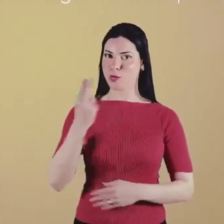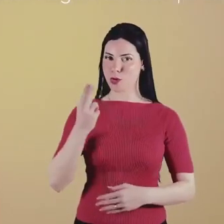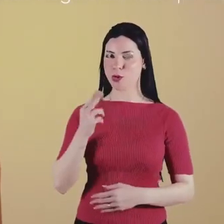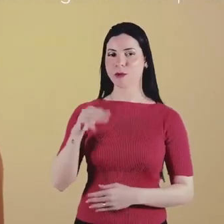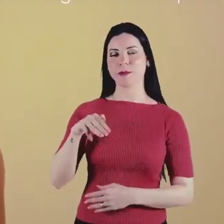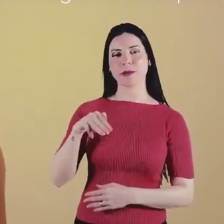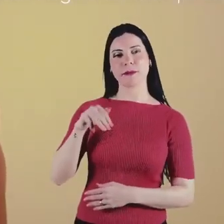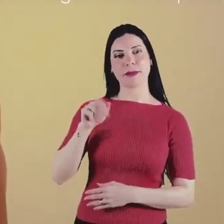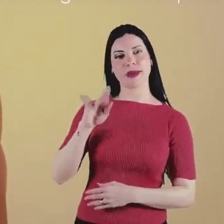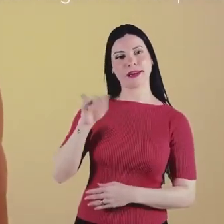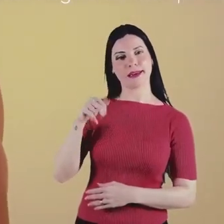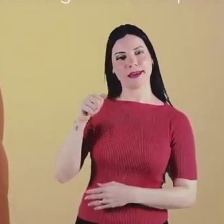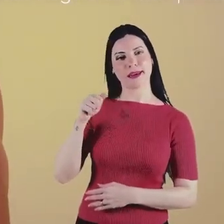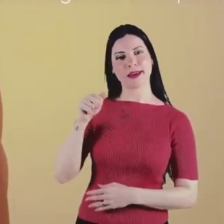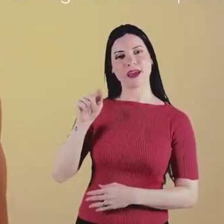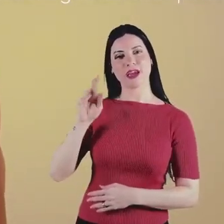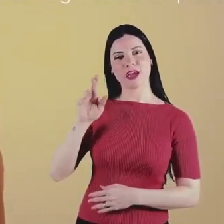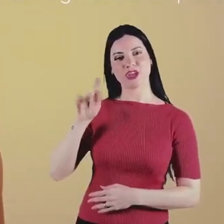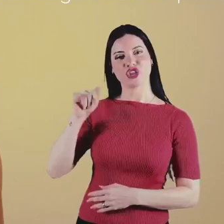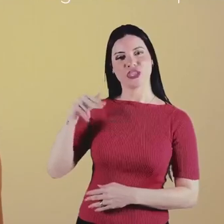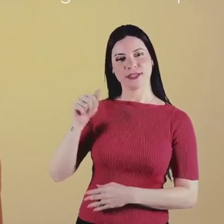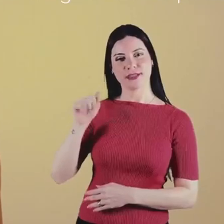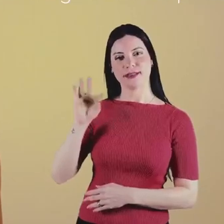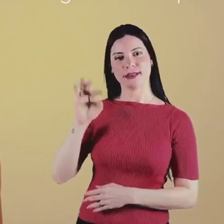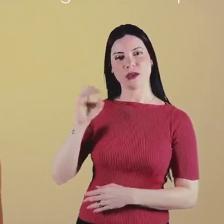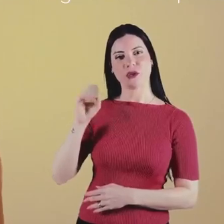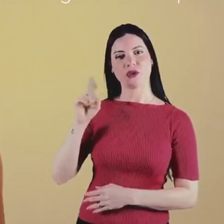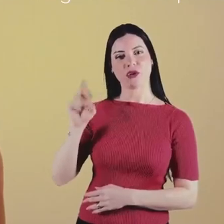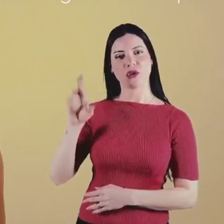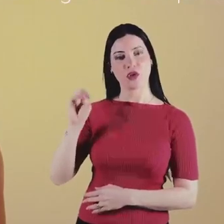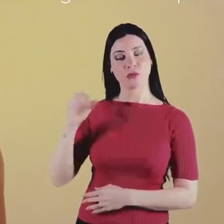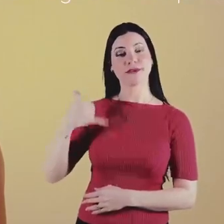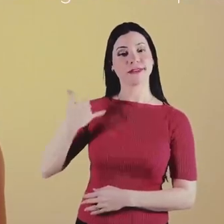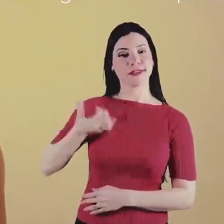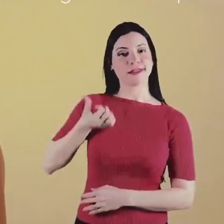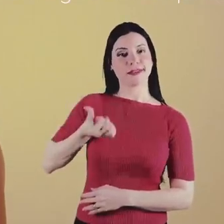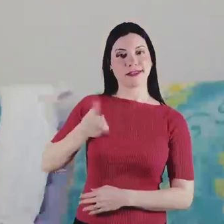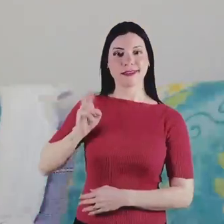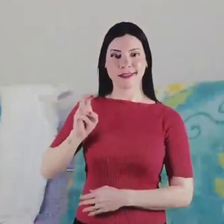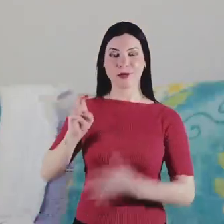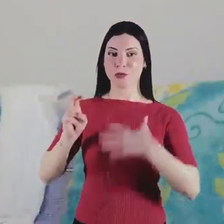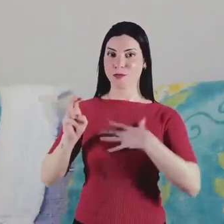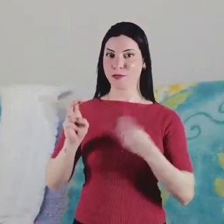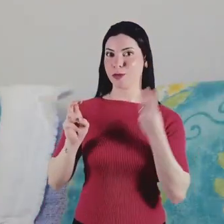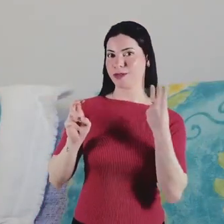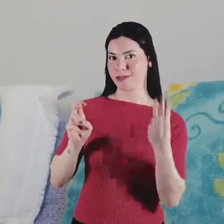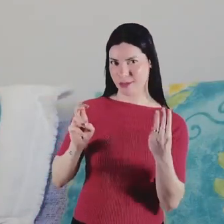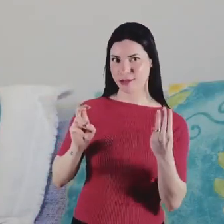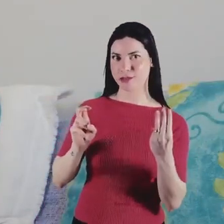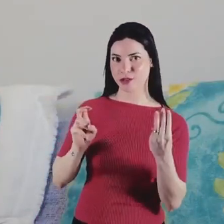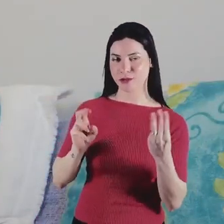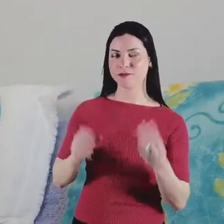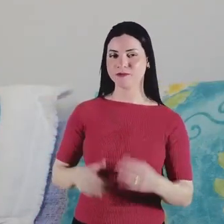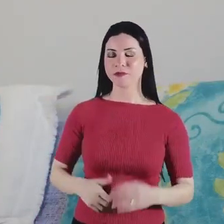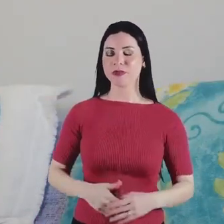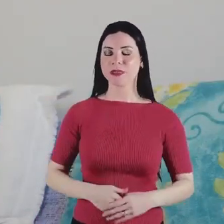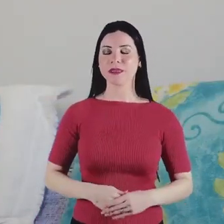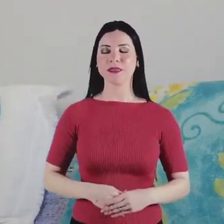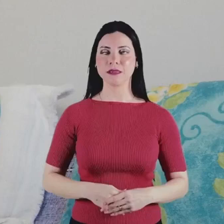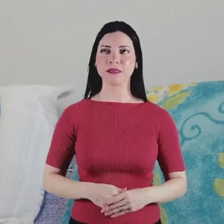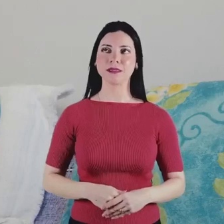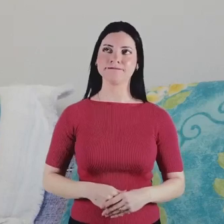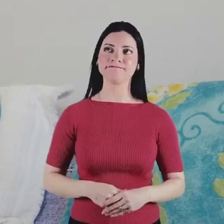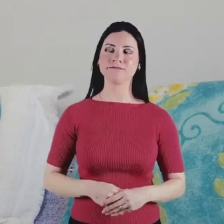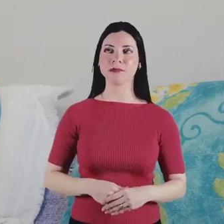Meu nome é Maria Regina Teodoro, tenho 65 anos, 3 filhos,